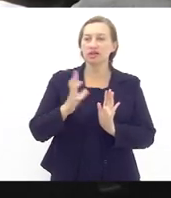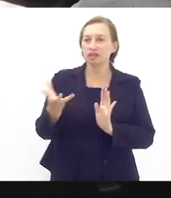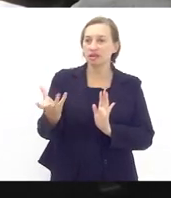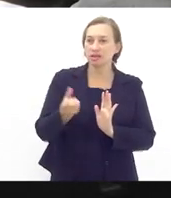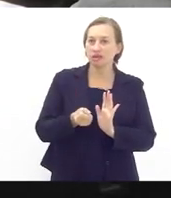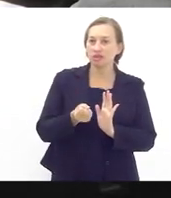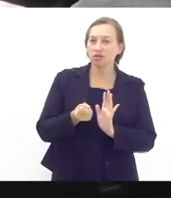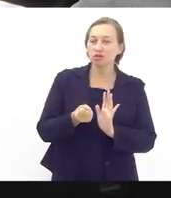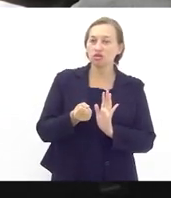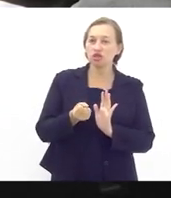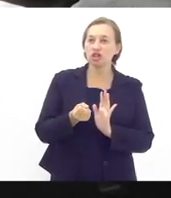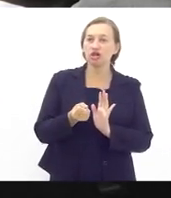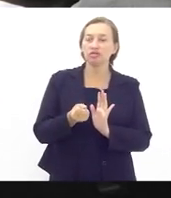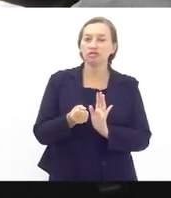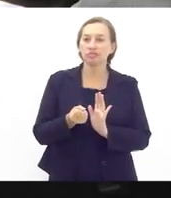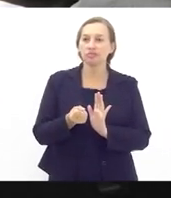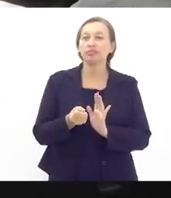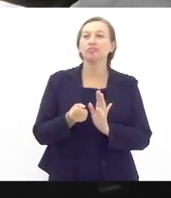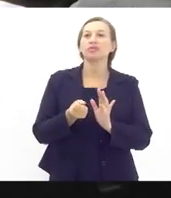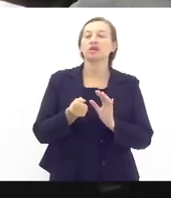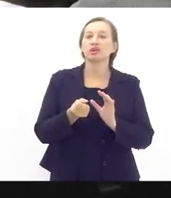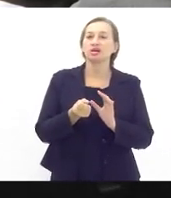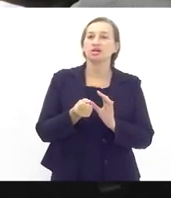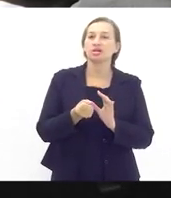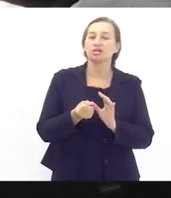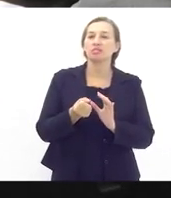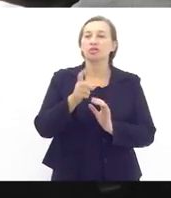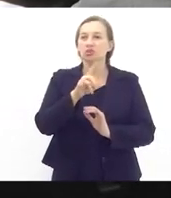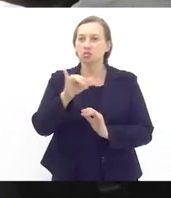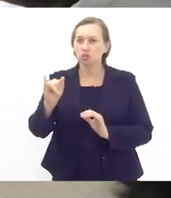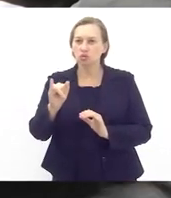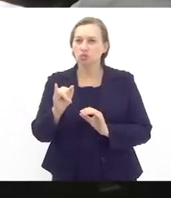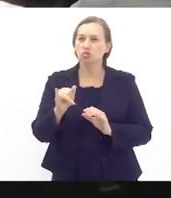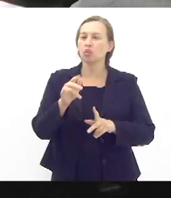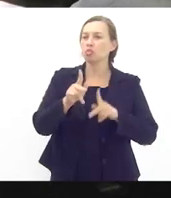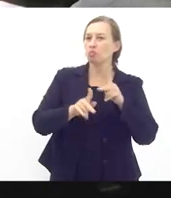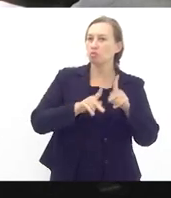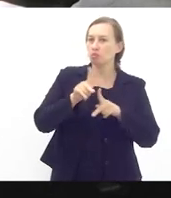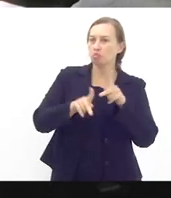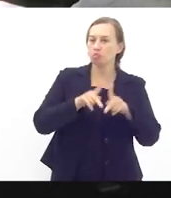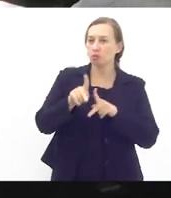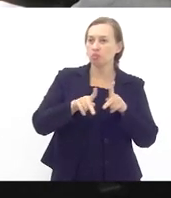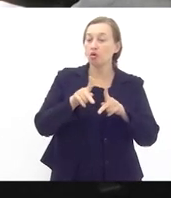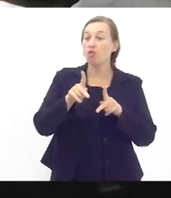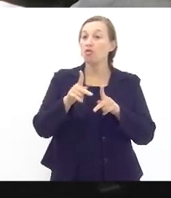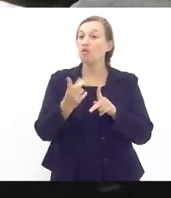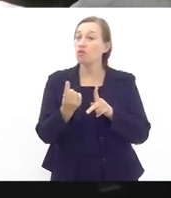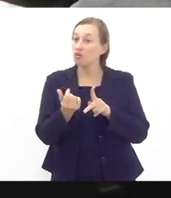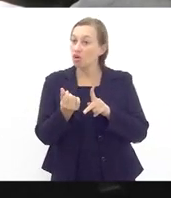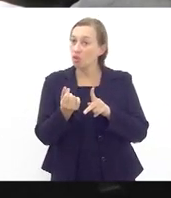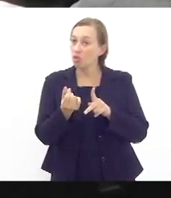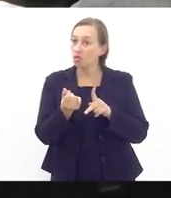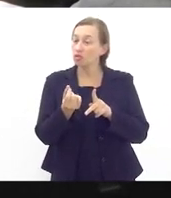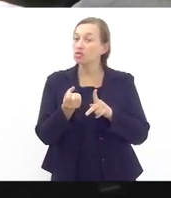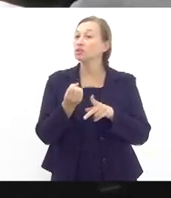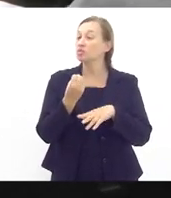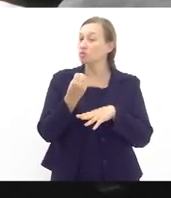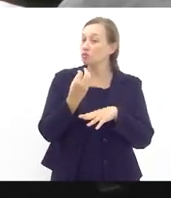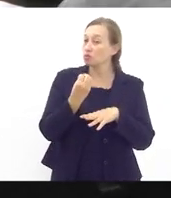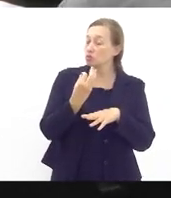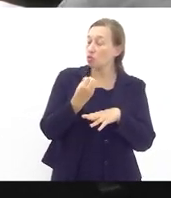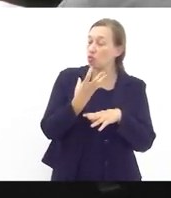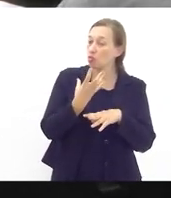50 milhões mas tem municípios que por conta da sua população vão receber valores que são bem simbólicos